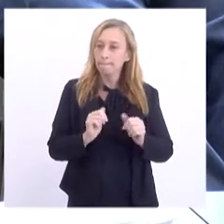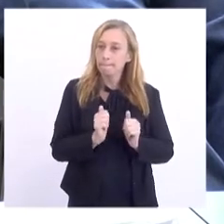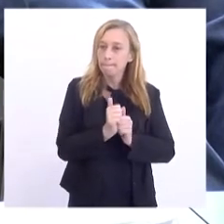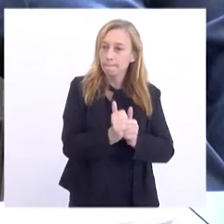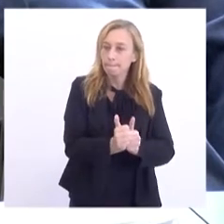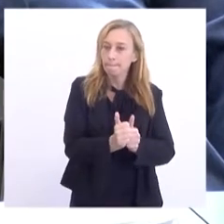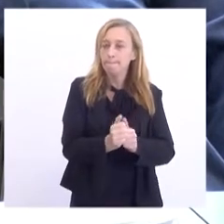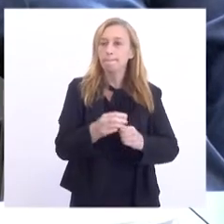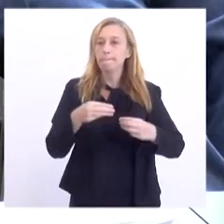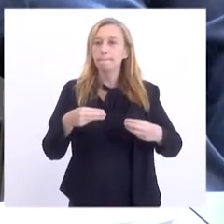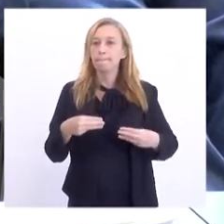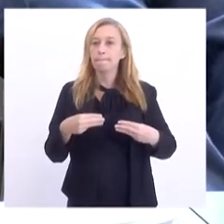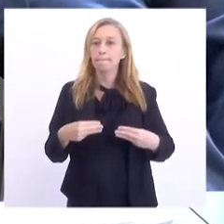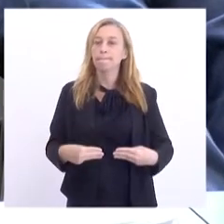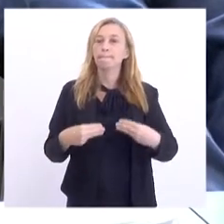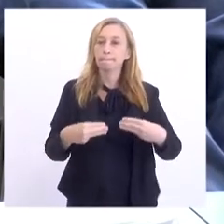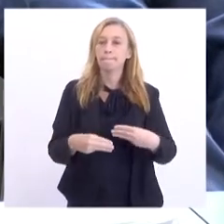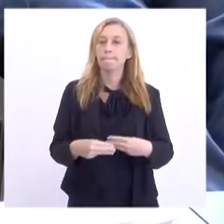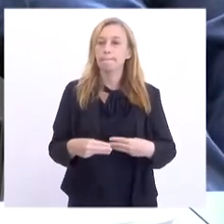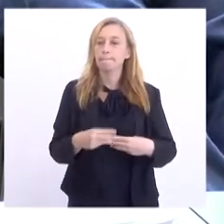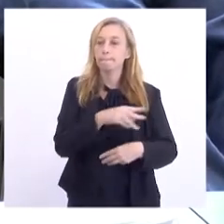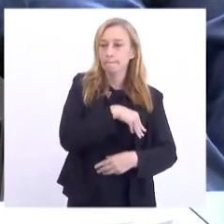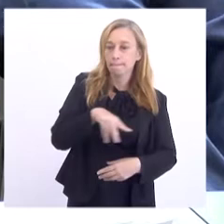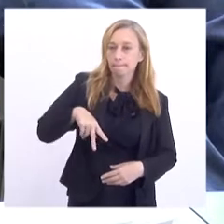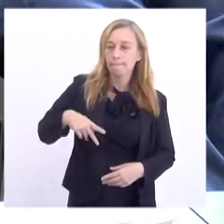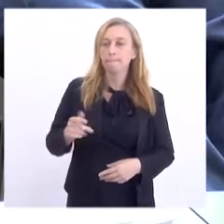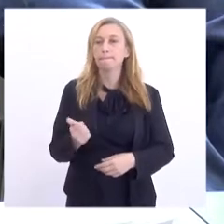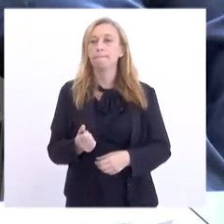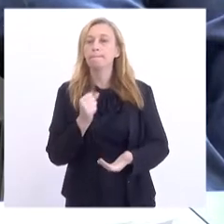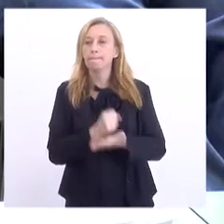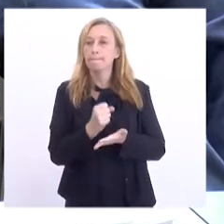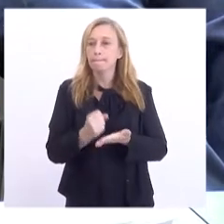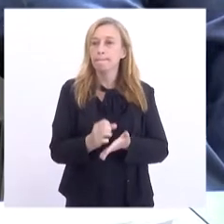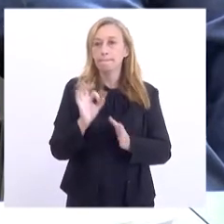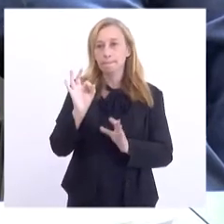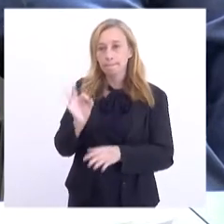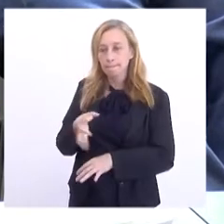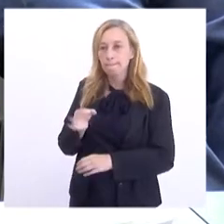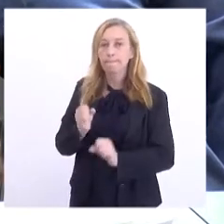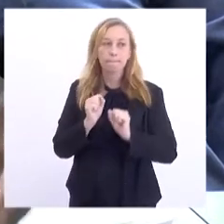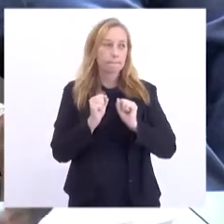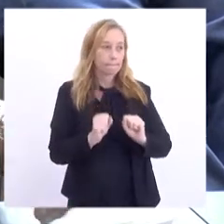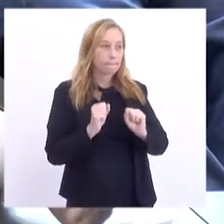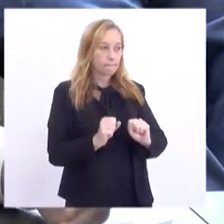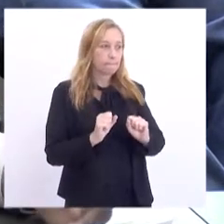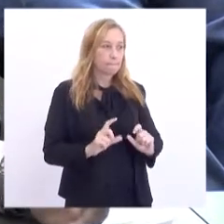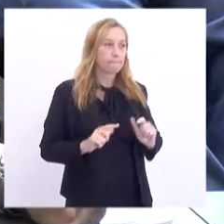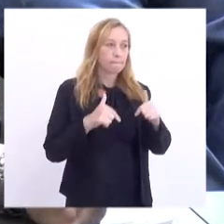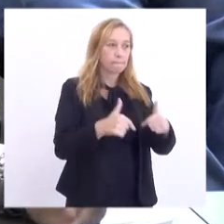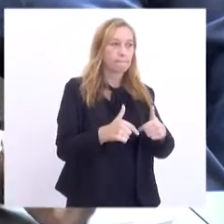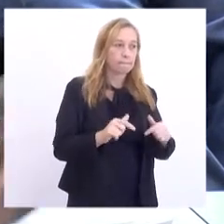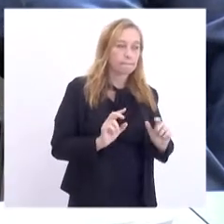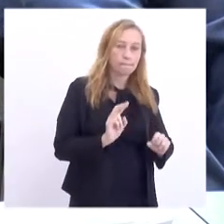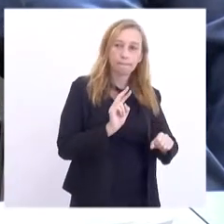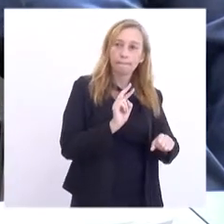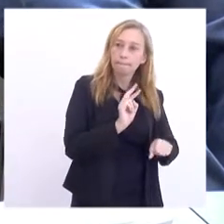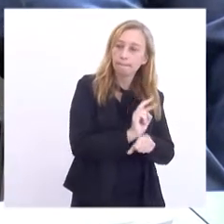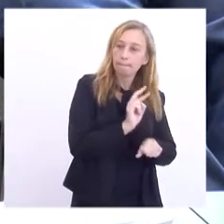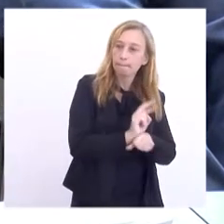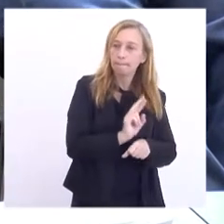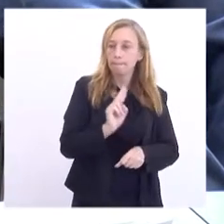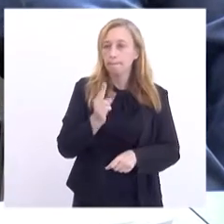com o ministério público e que é em contratações específicas ela pode ter uma atuação seja preventiva